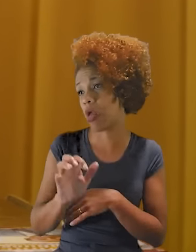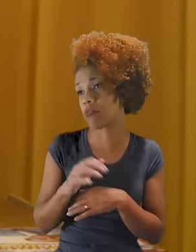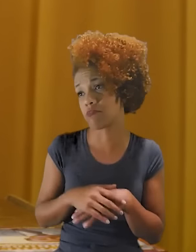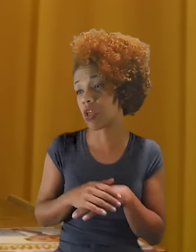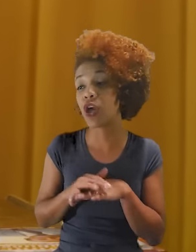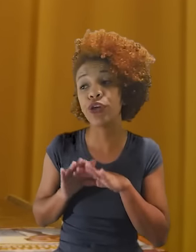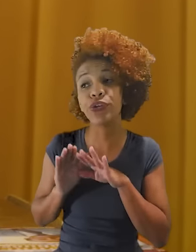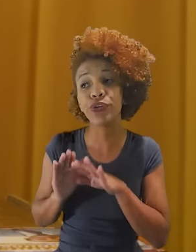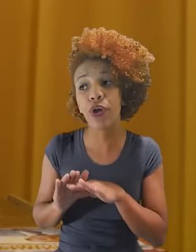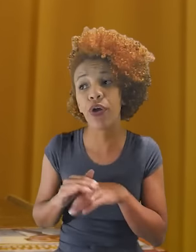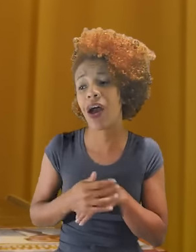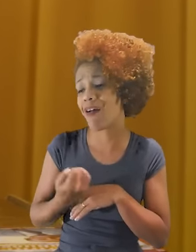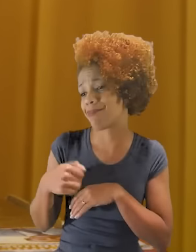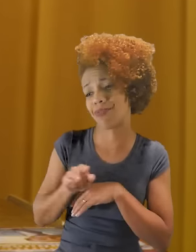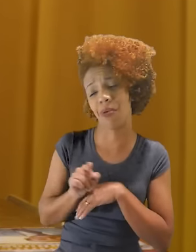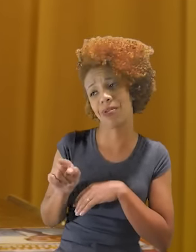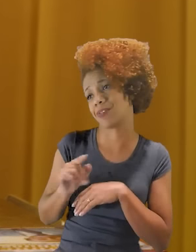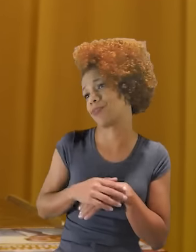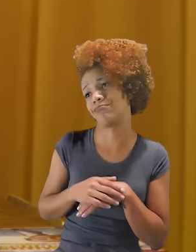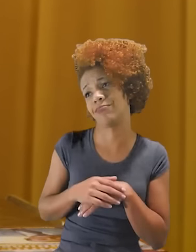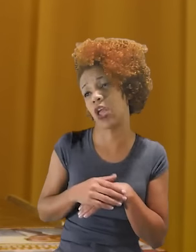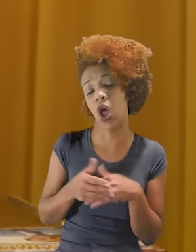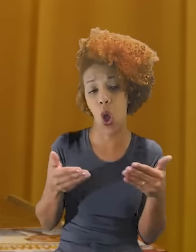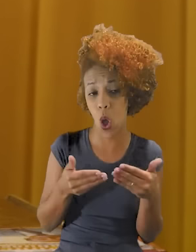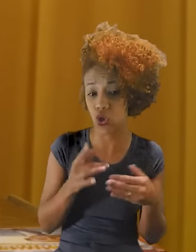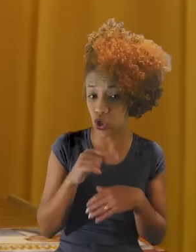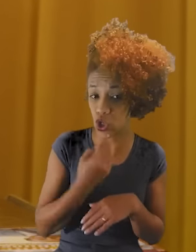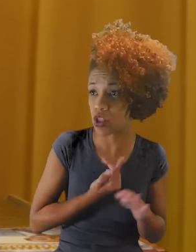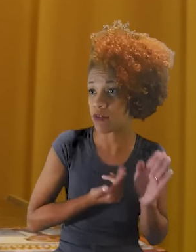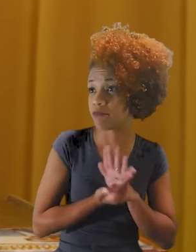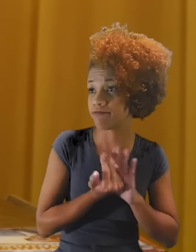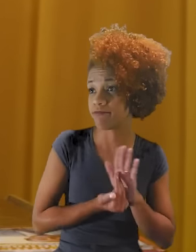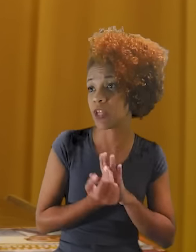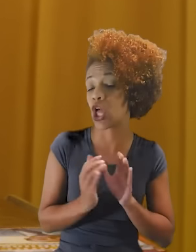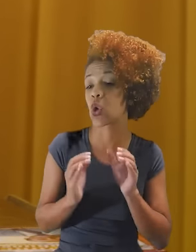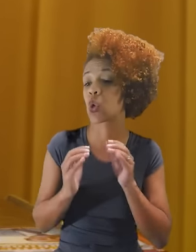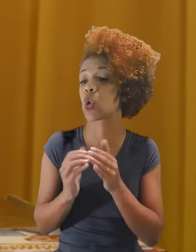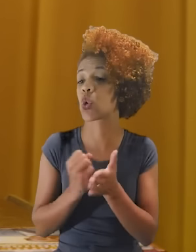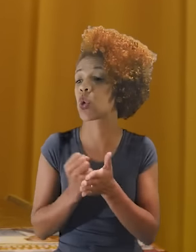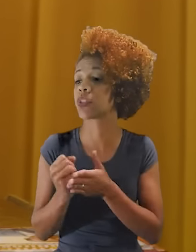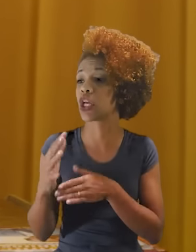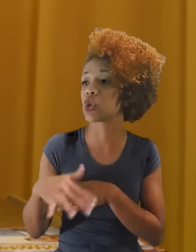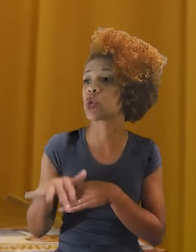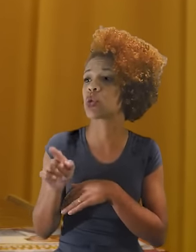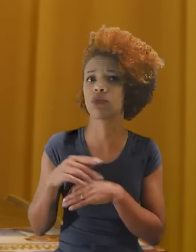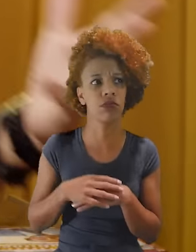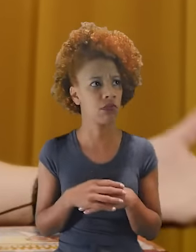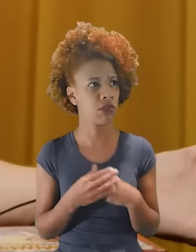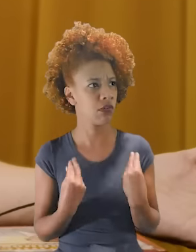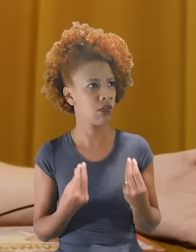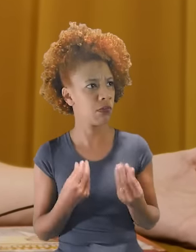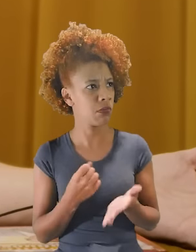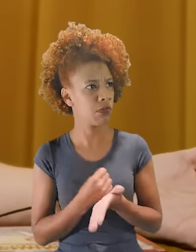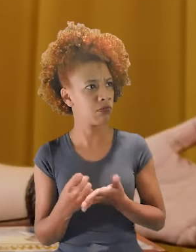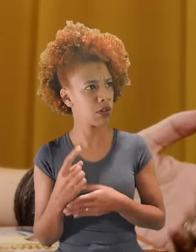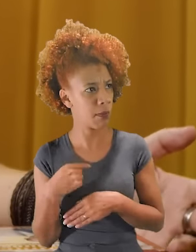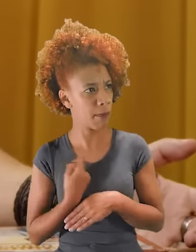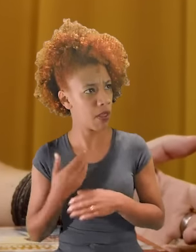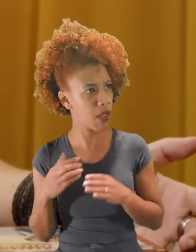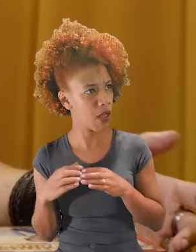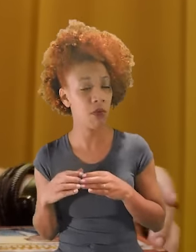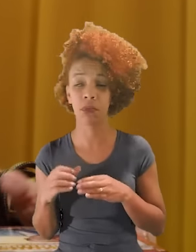esse mesmo. E é o seguinte, a gente não precisa mais de você. A partir de hoje, o Oswald nós vamos fazer. E com a tua equipe, que eu contratei todo mundo. E ele, louca, como é que você contratou minha equipe? Ele